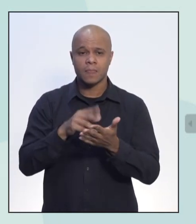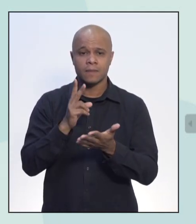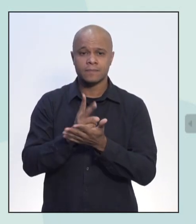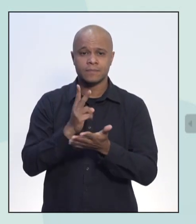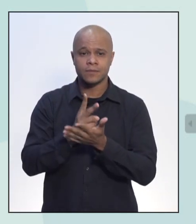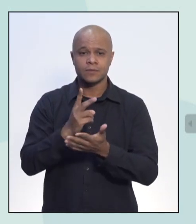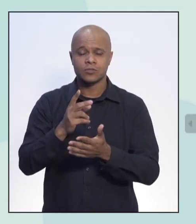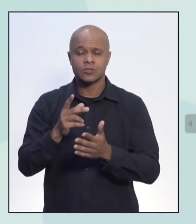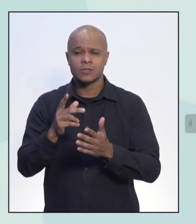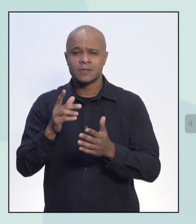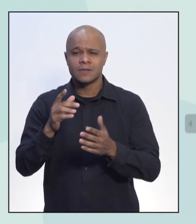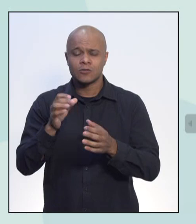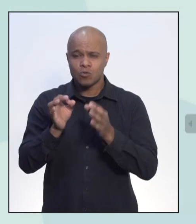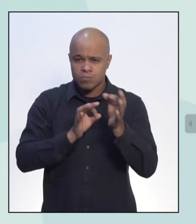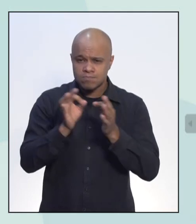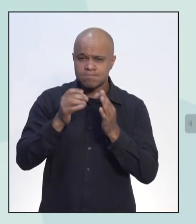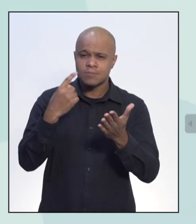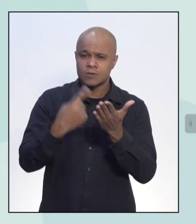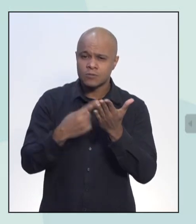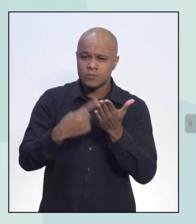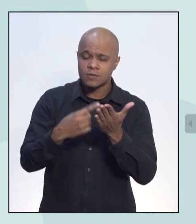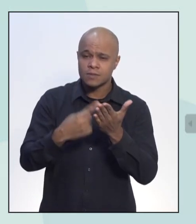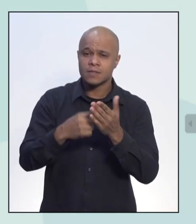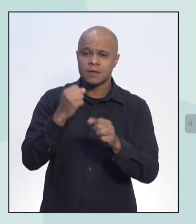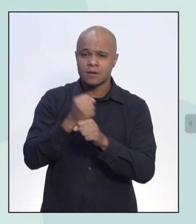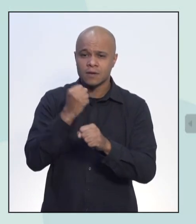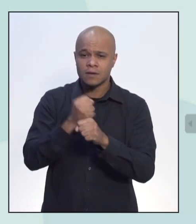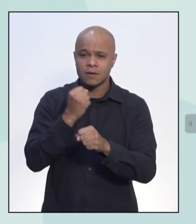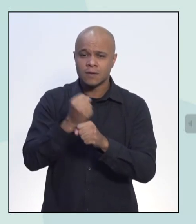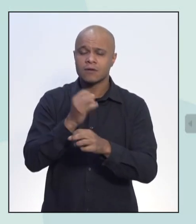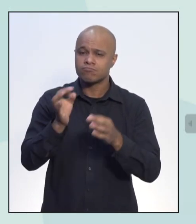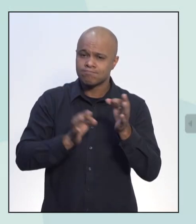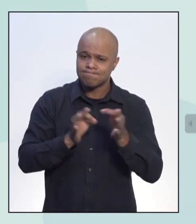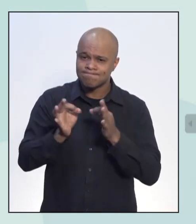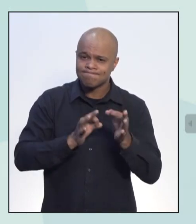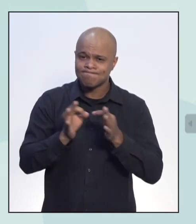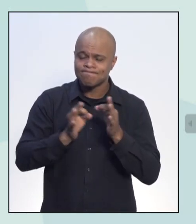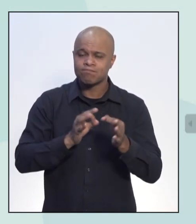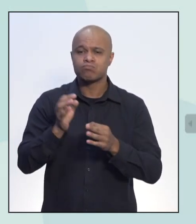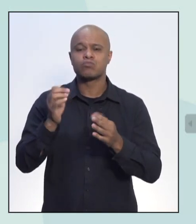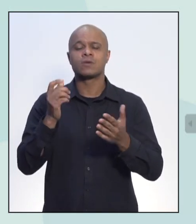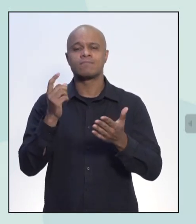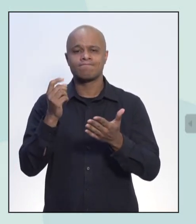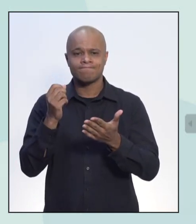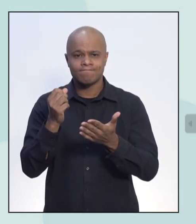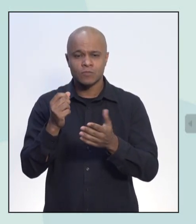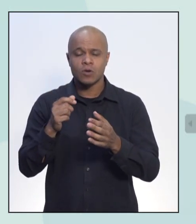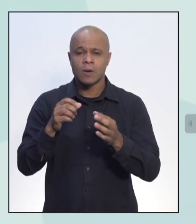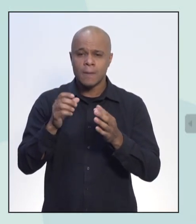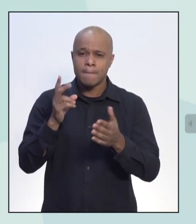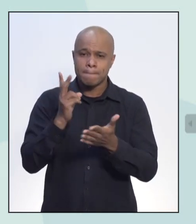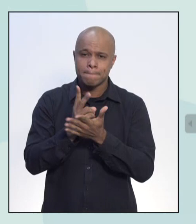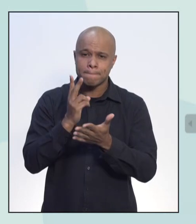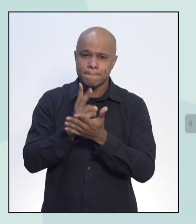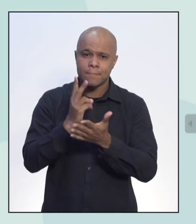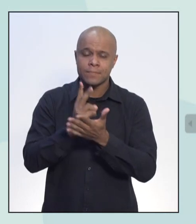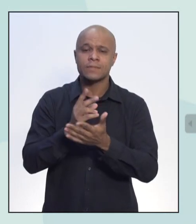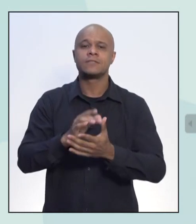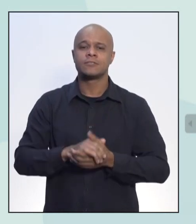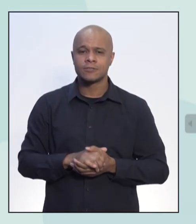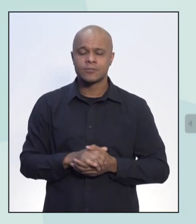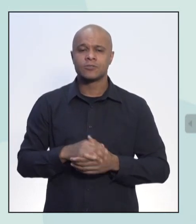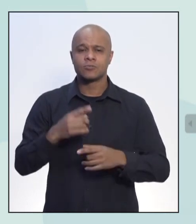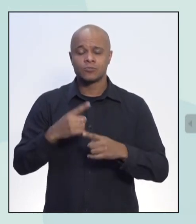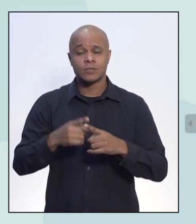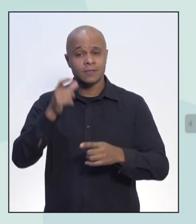Eles programaram isso por anos. Né? Eles até, os pilotos, treinaram no próprio Estados Unidos. Isso